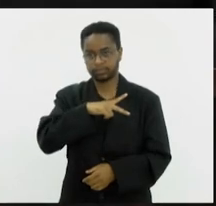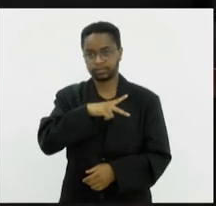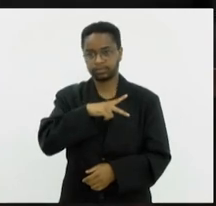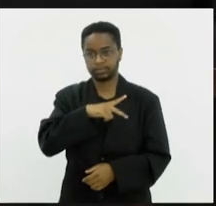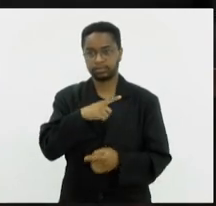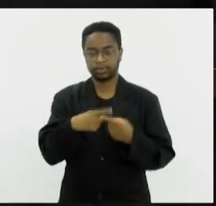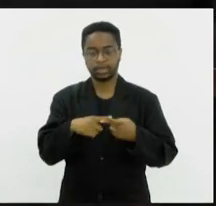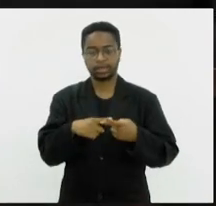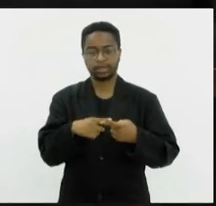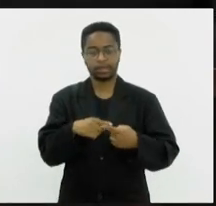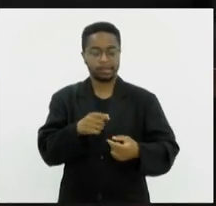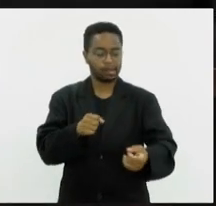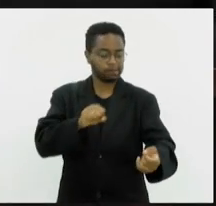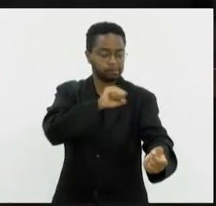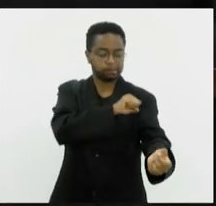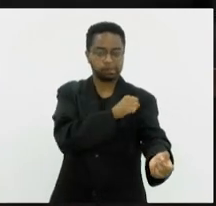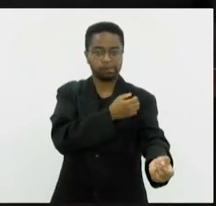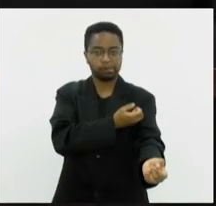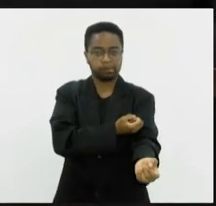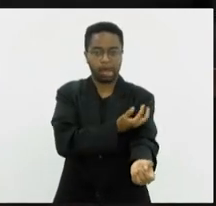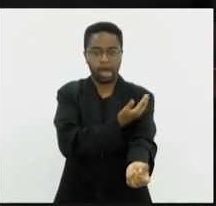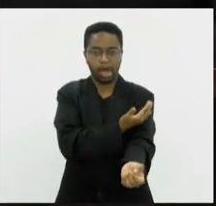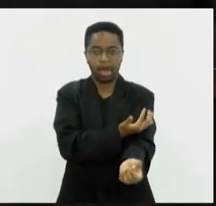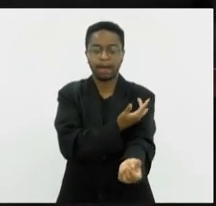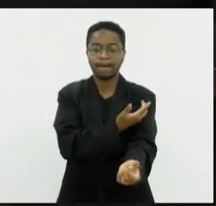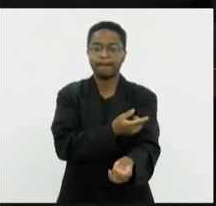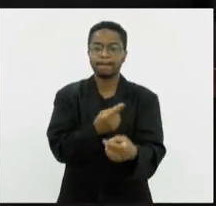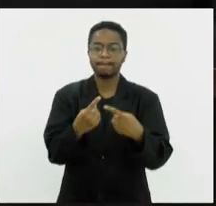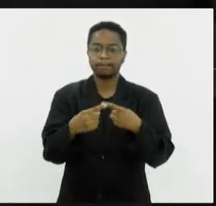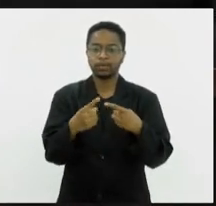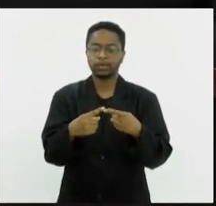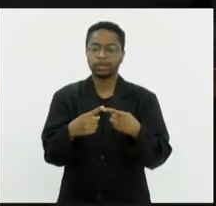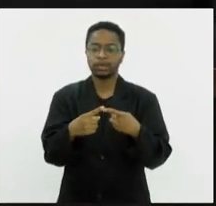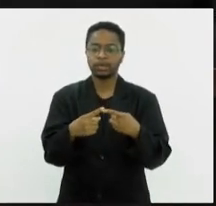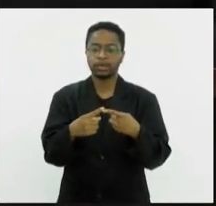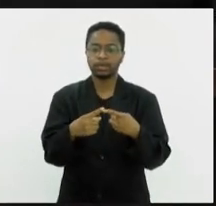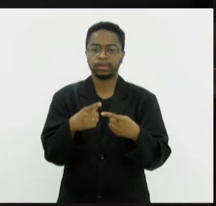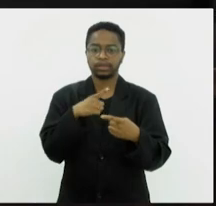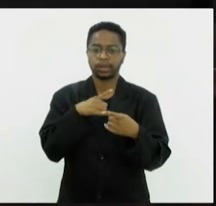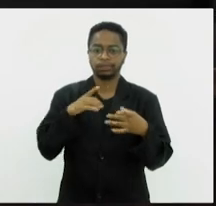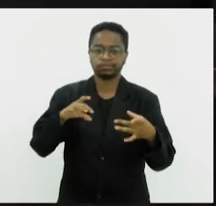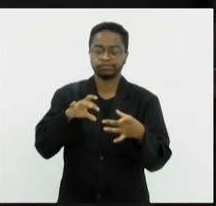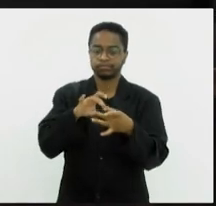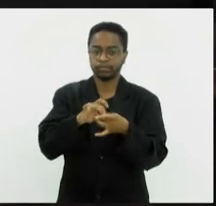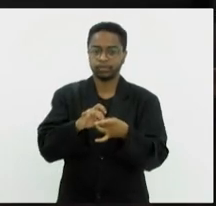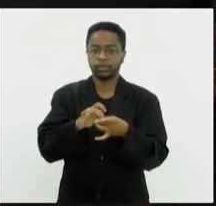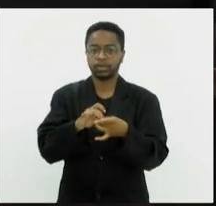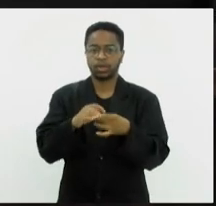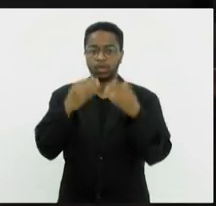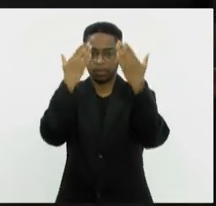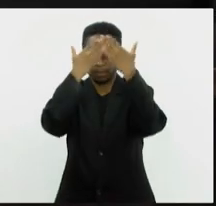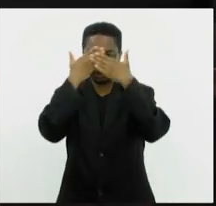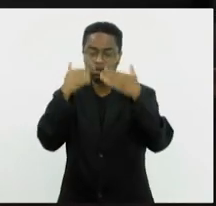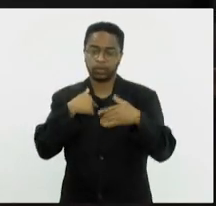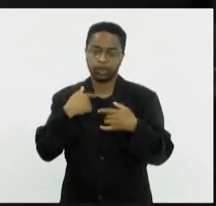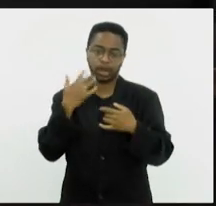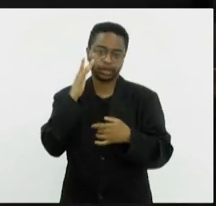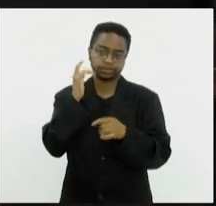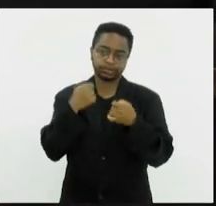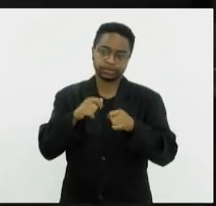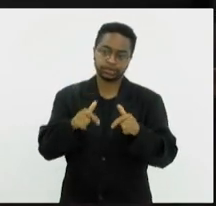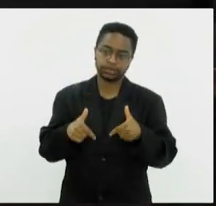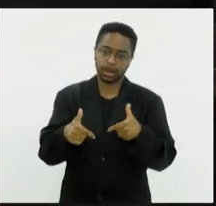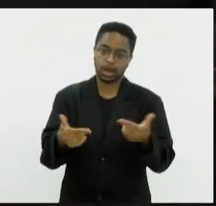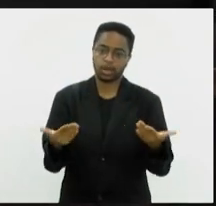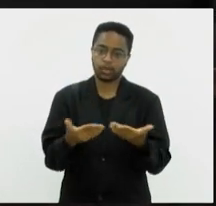tatuagem Dele por Ele ter uma tatuagem referente ao a ao banda Então acho que tem que ser tomado Providência com a palavra agora o